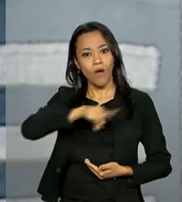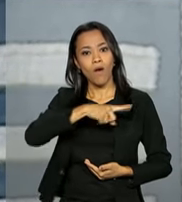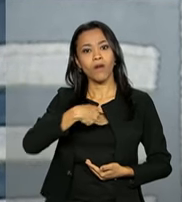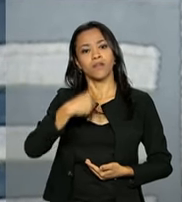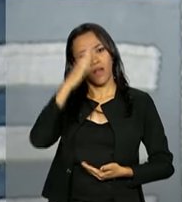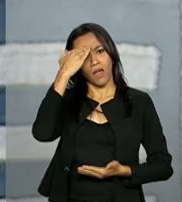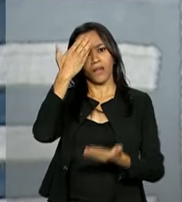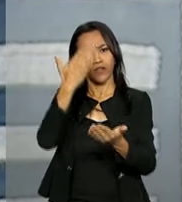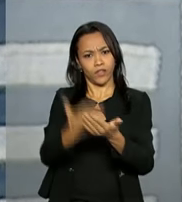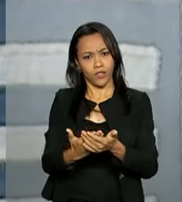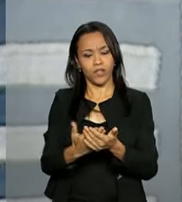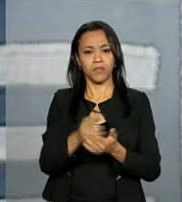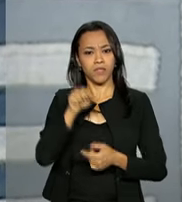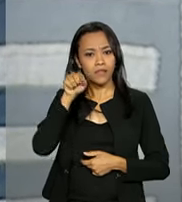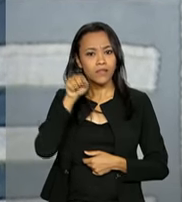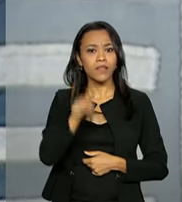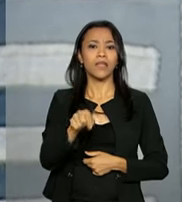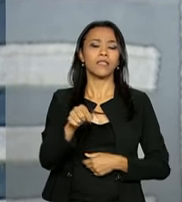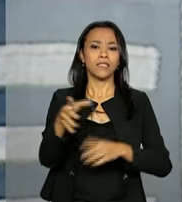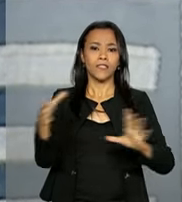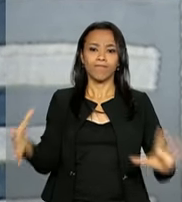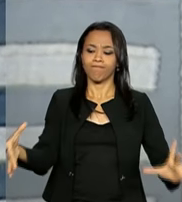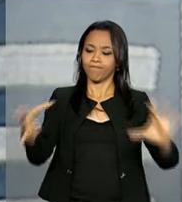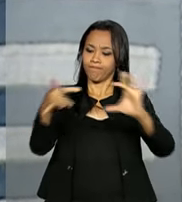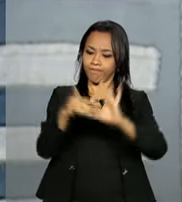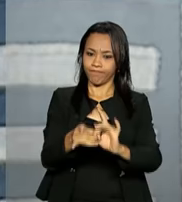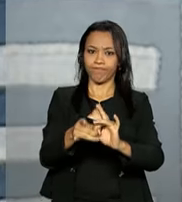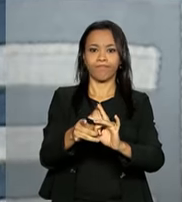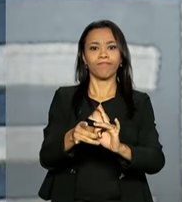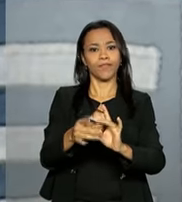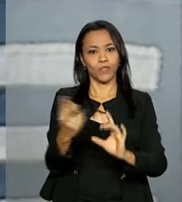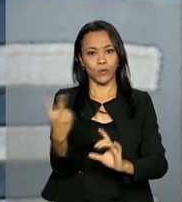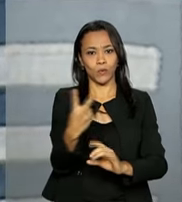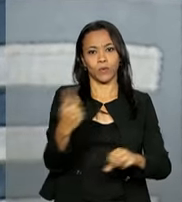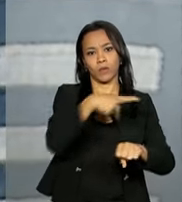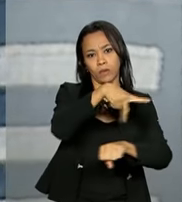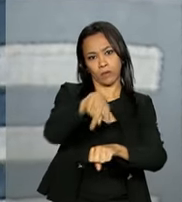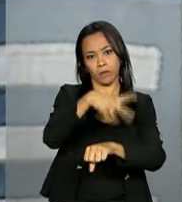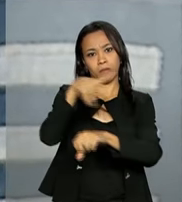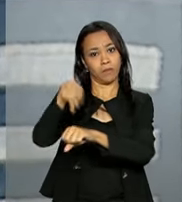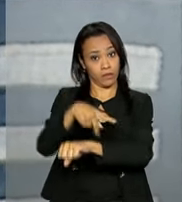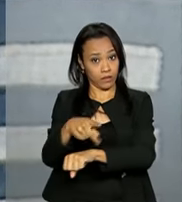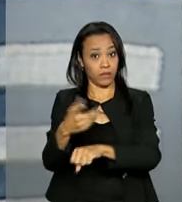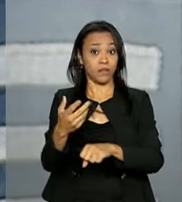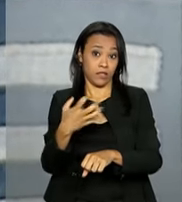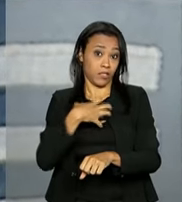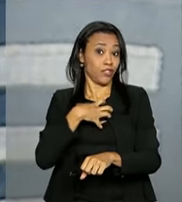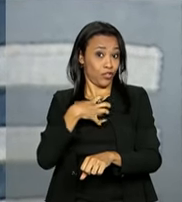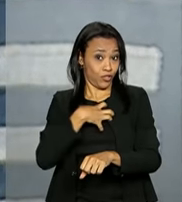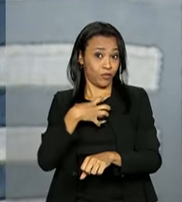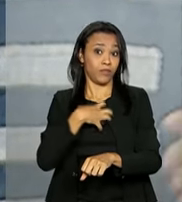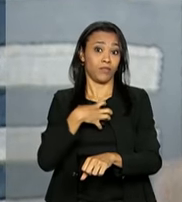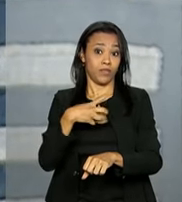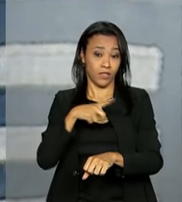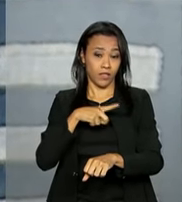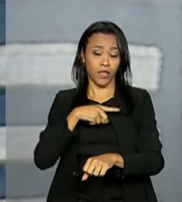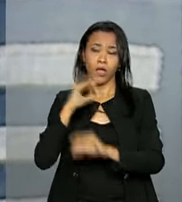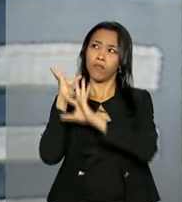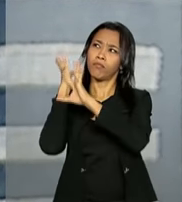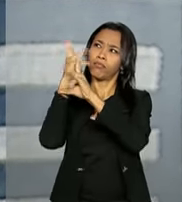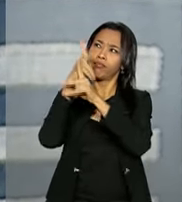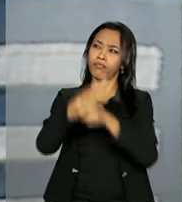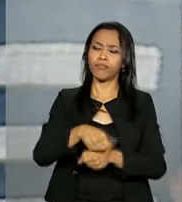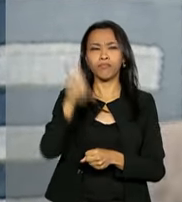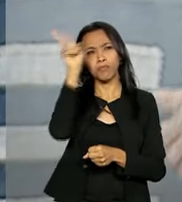muito nesse vínculo que temos entre os dois países sentimos que existe uma corrente Histórica de